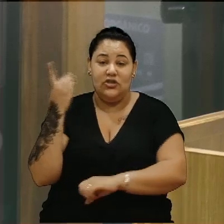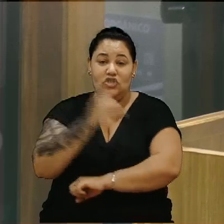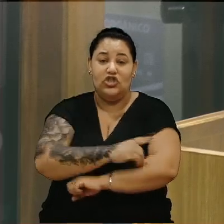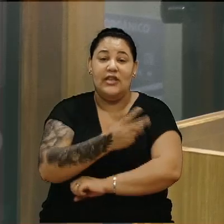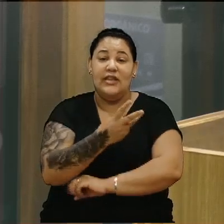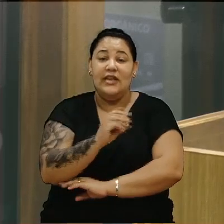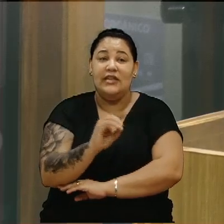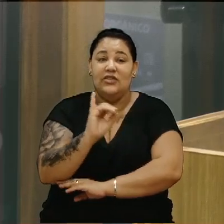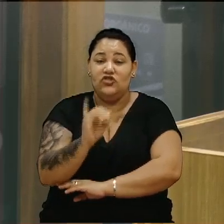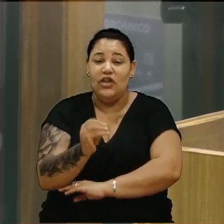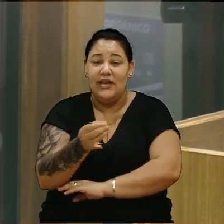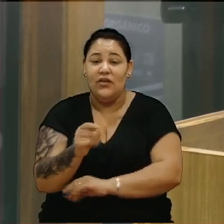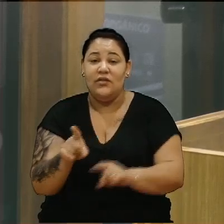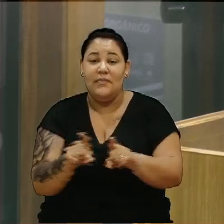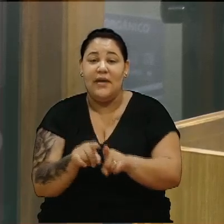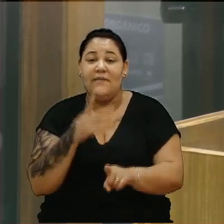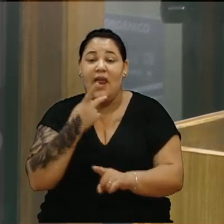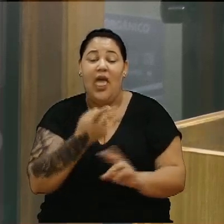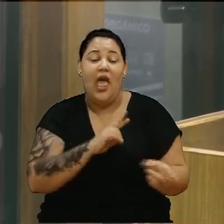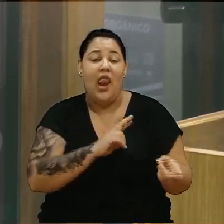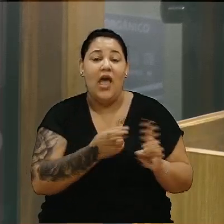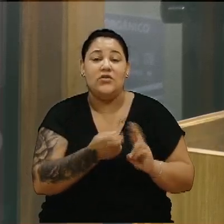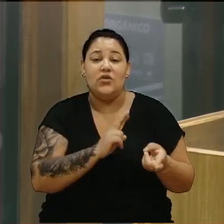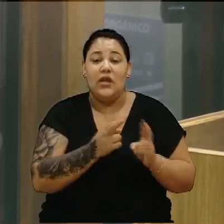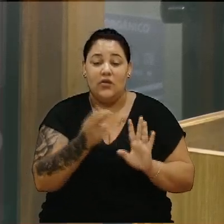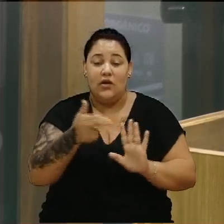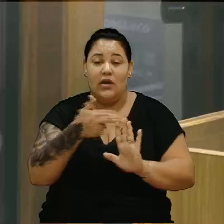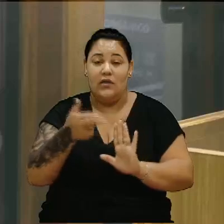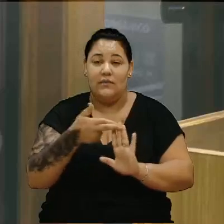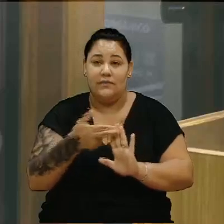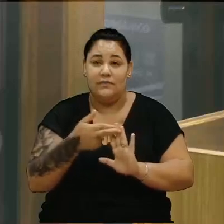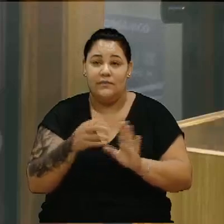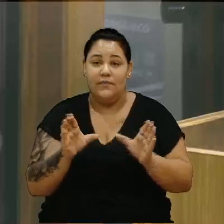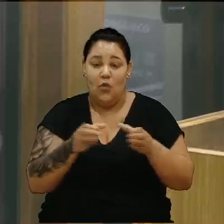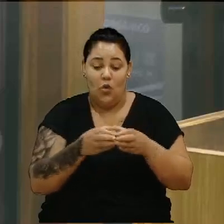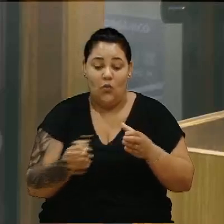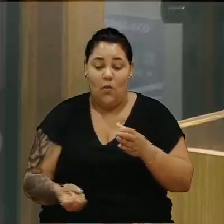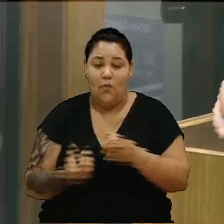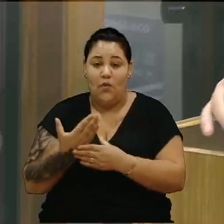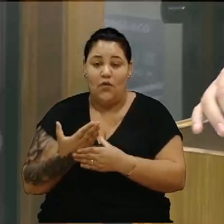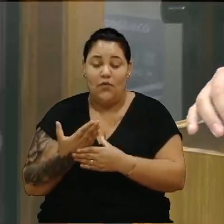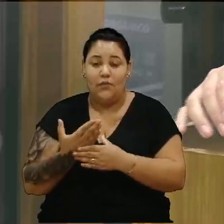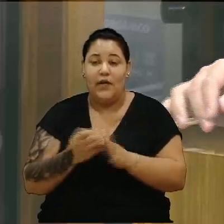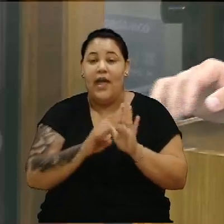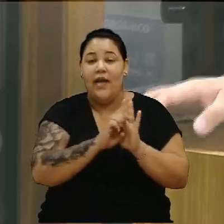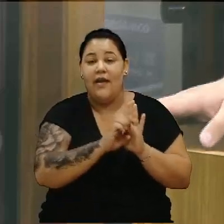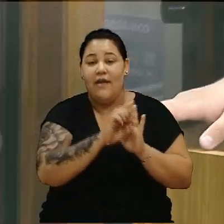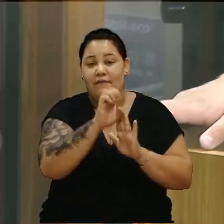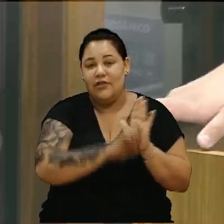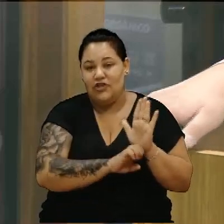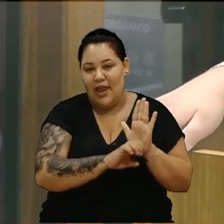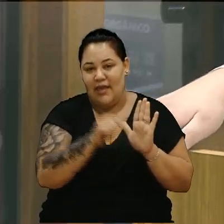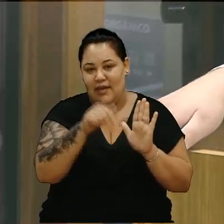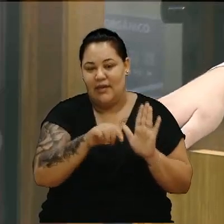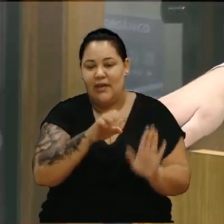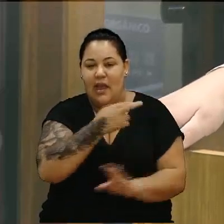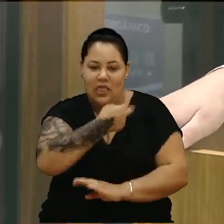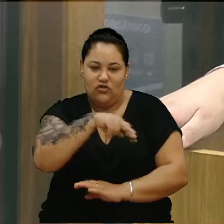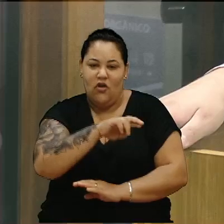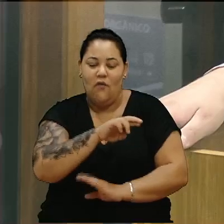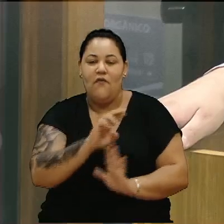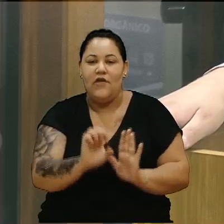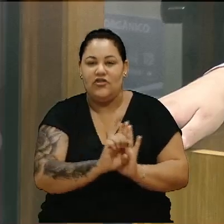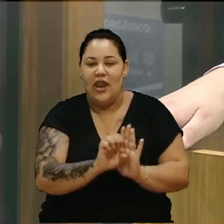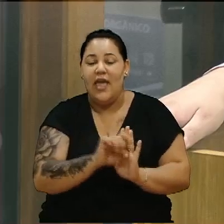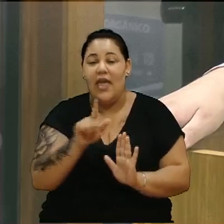de janeiro, que diz respeito ao requerimento à instalação da Frente Parlamentar Evangélica na nossa cidade. Protocolei